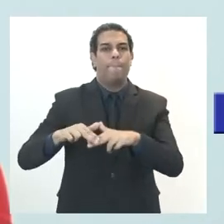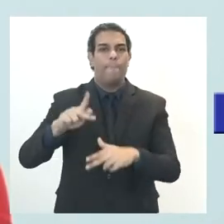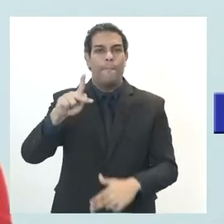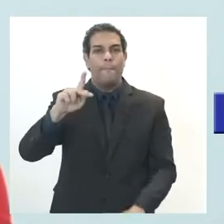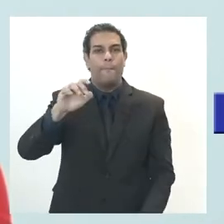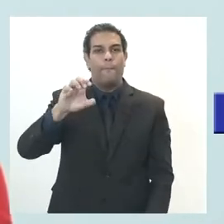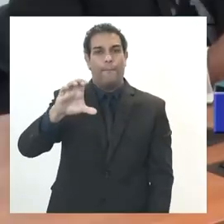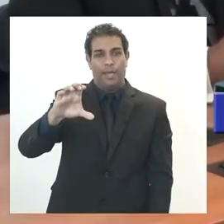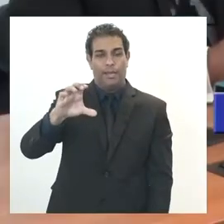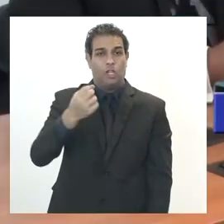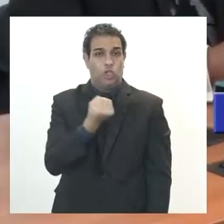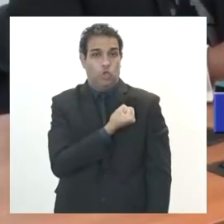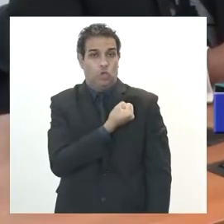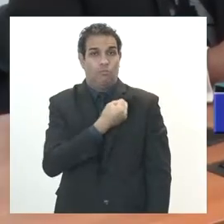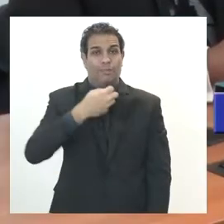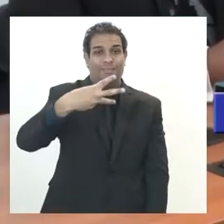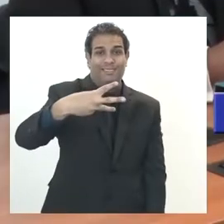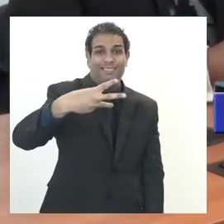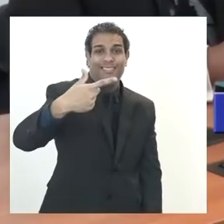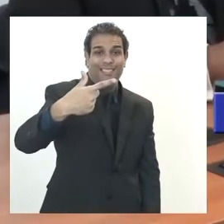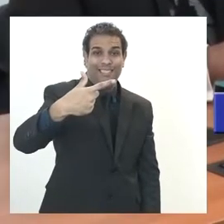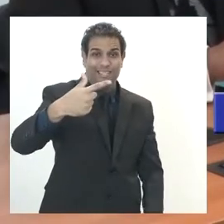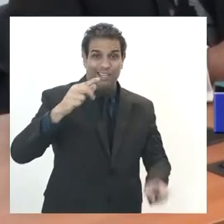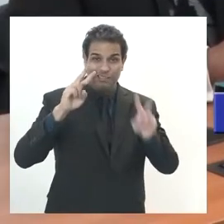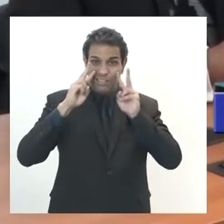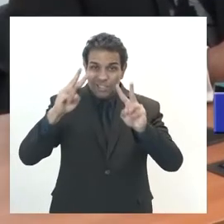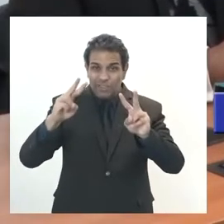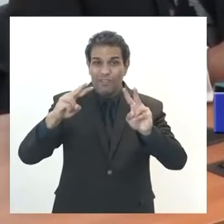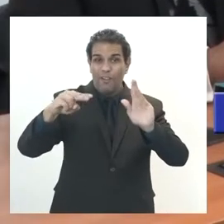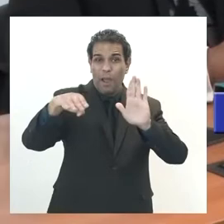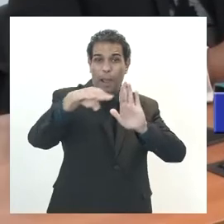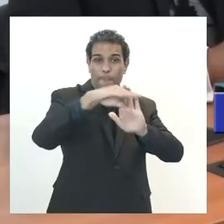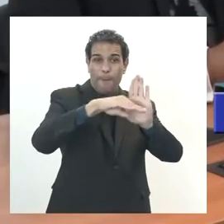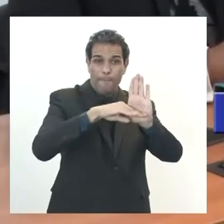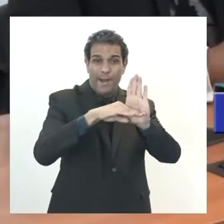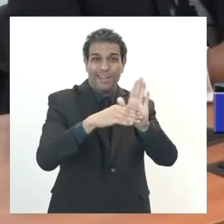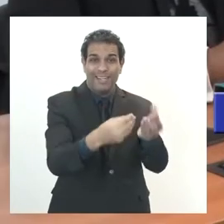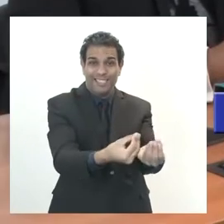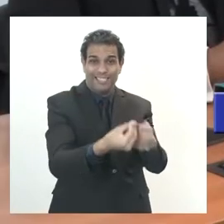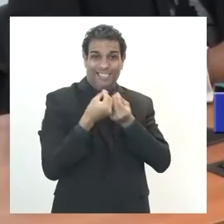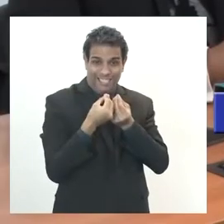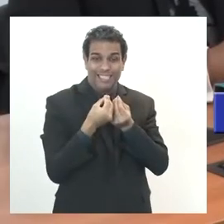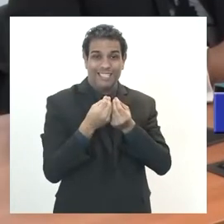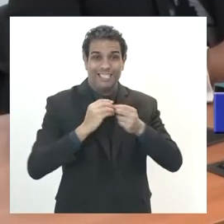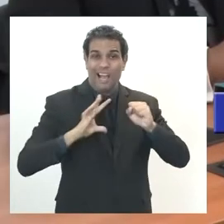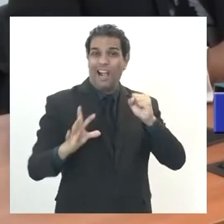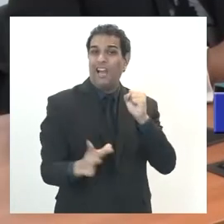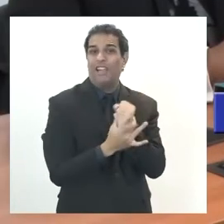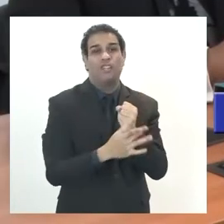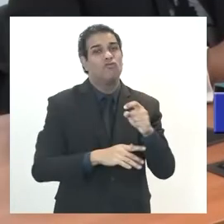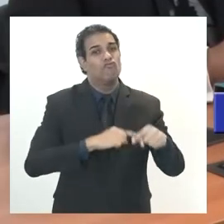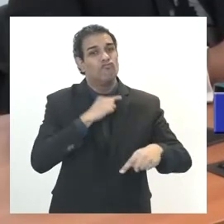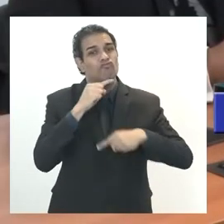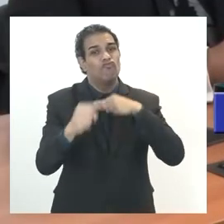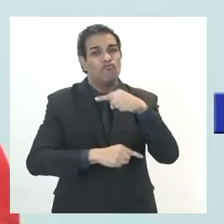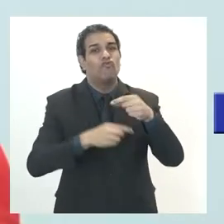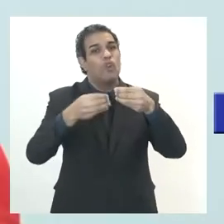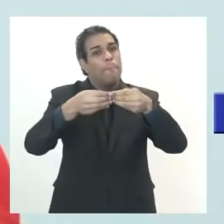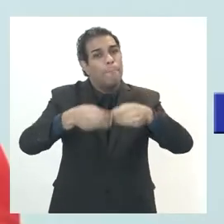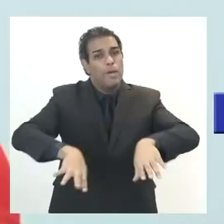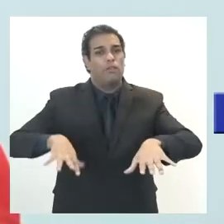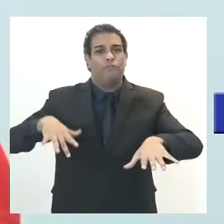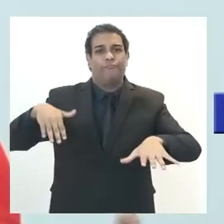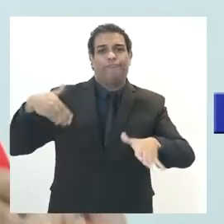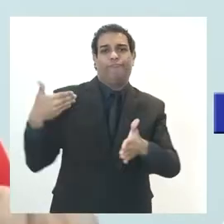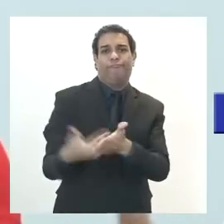32 que para nós é no 90 fazendo nada de bom ao contrário só vem para gente caso